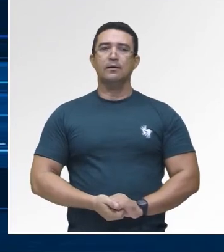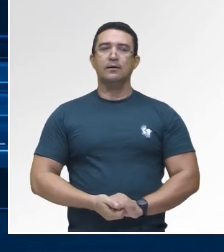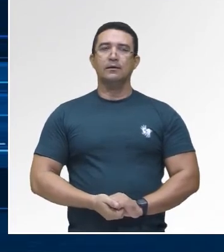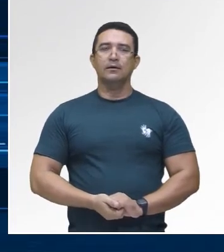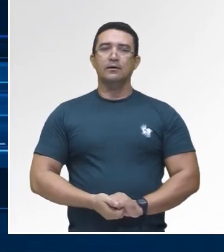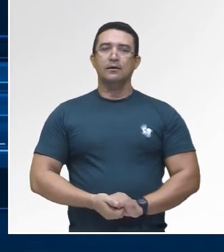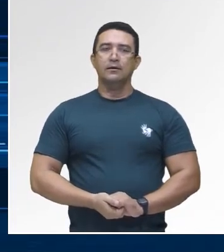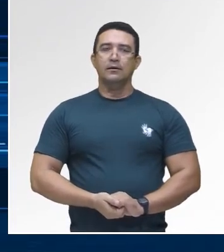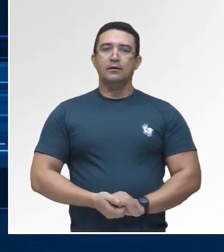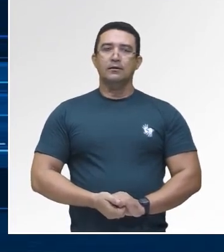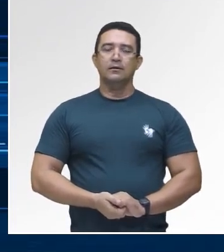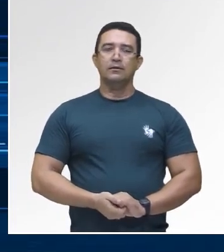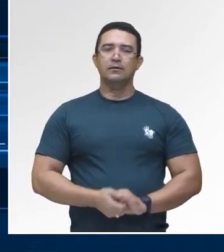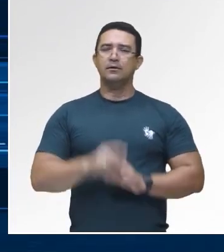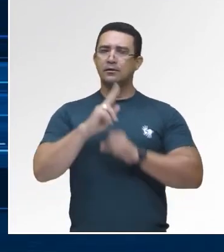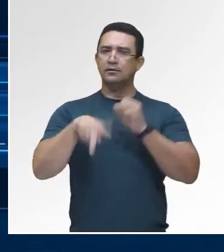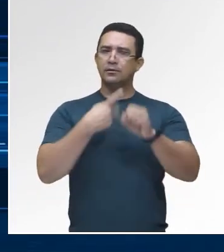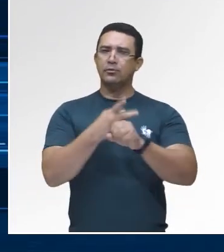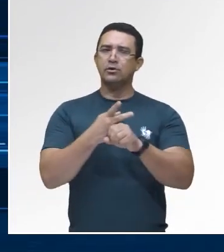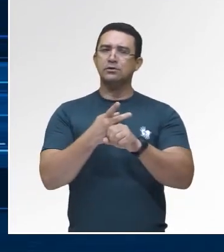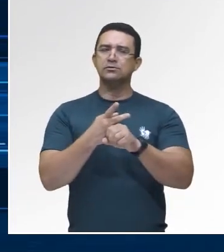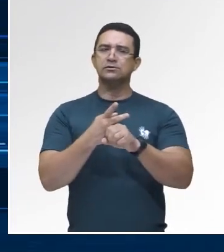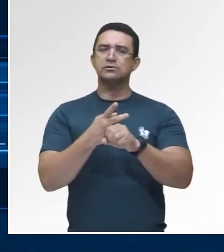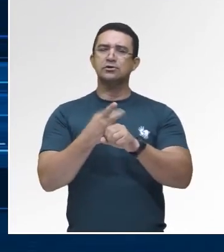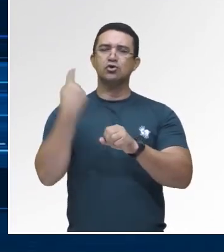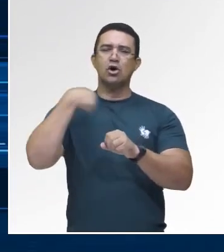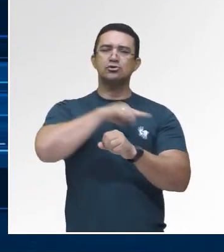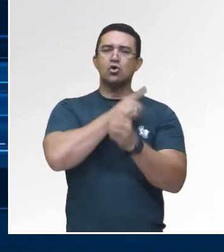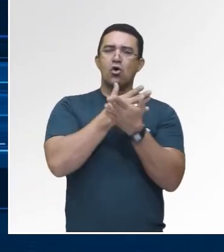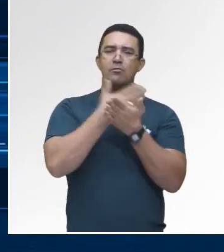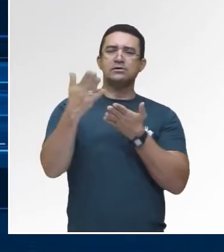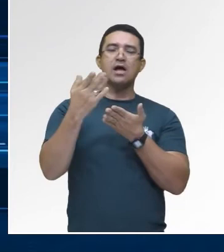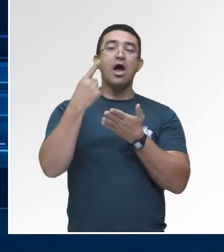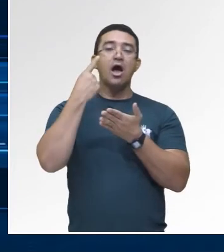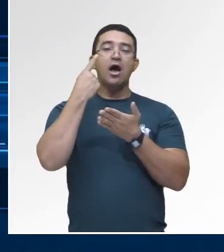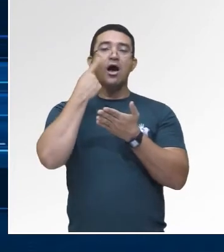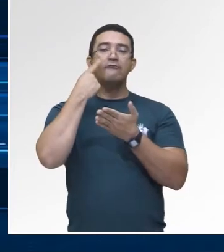quando nós formos ali para a geração